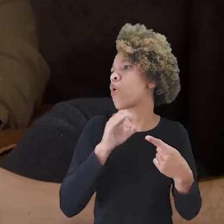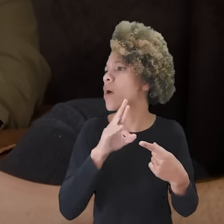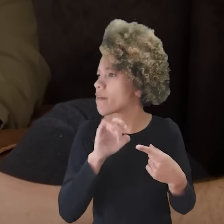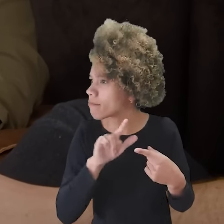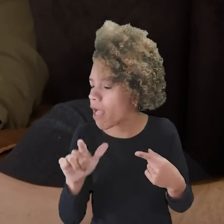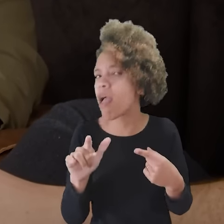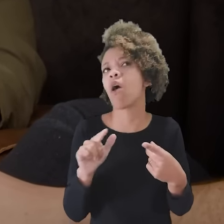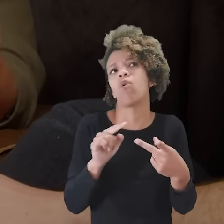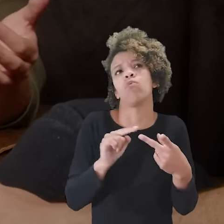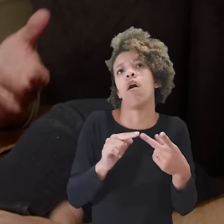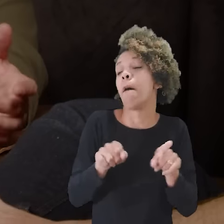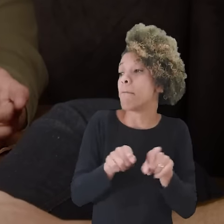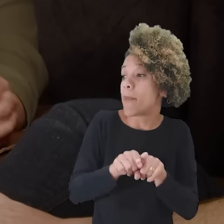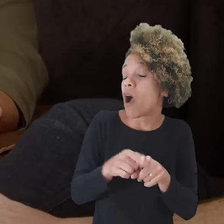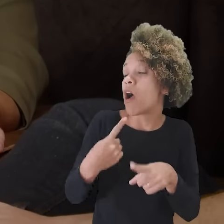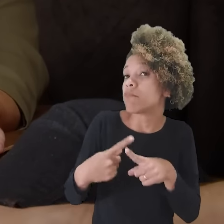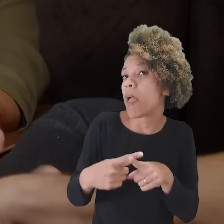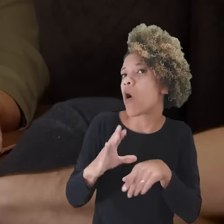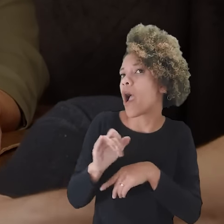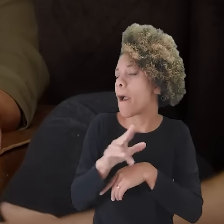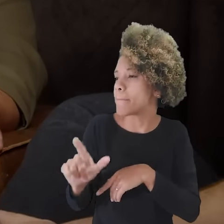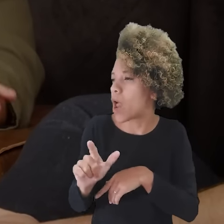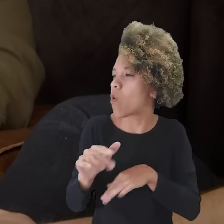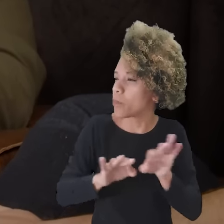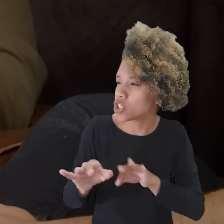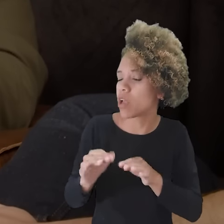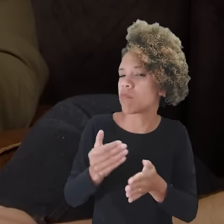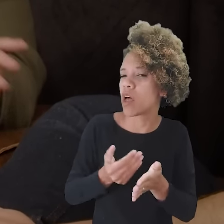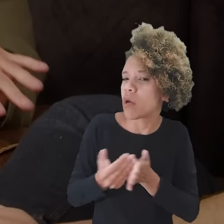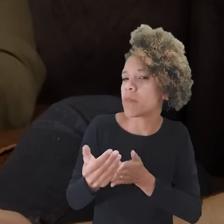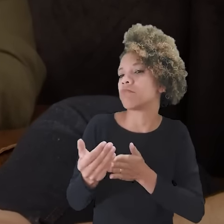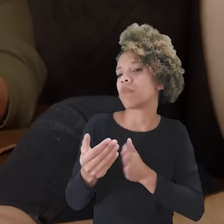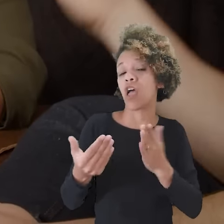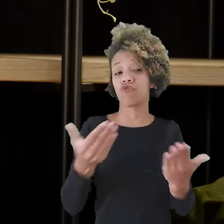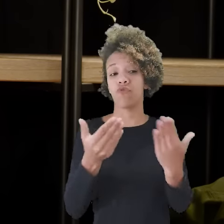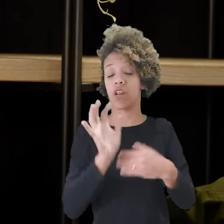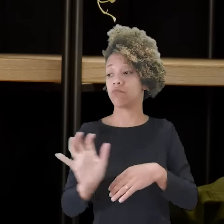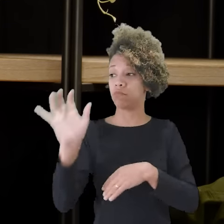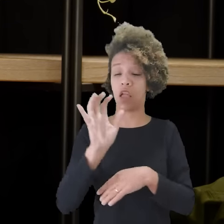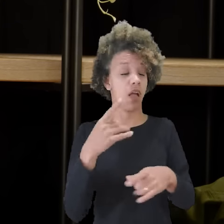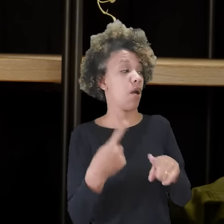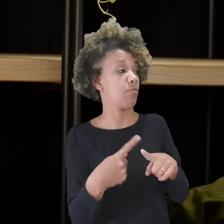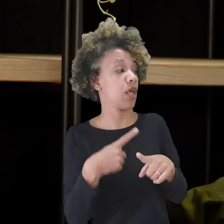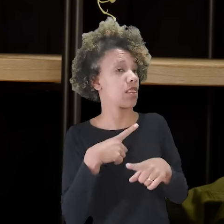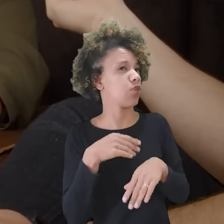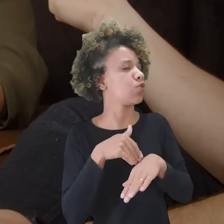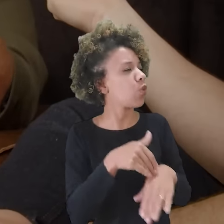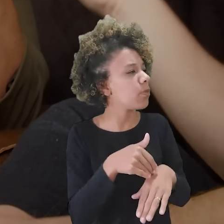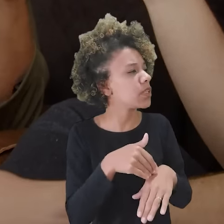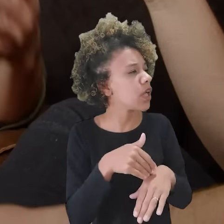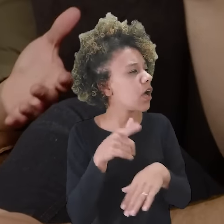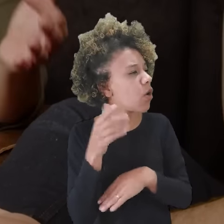não sei o quê Porque o Cabral no início ele era muito essa ideia de as diferenças regionais porque ele veio do corpo